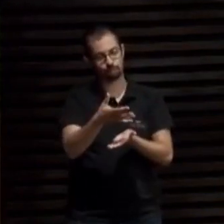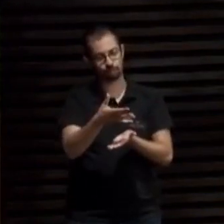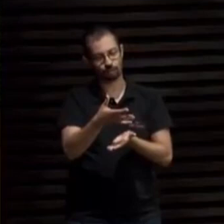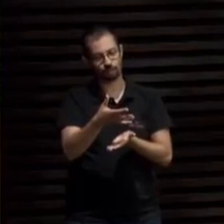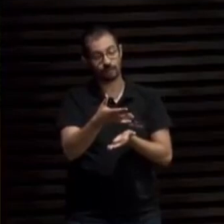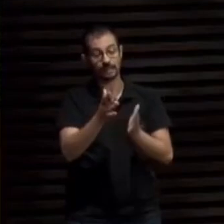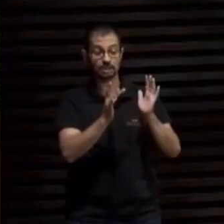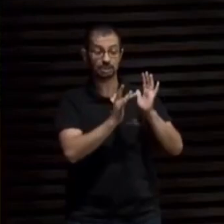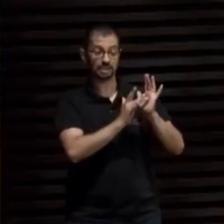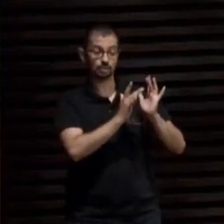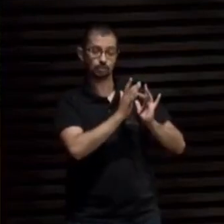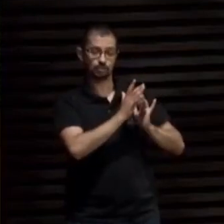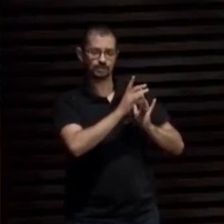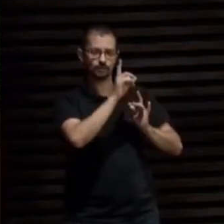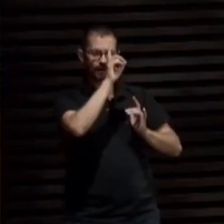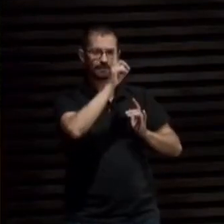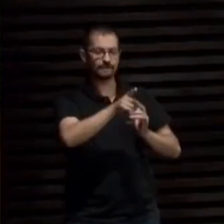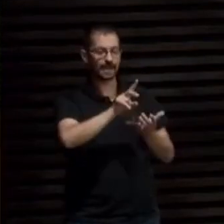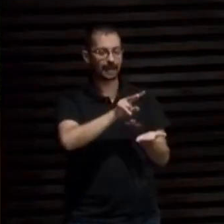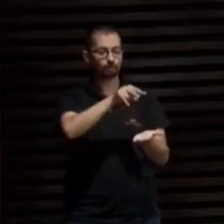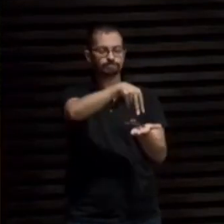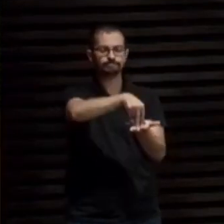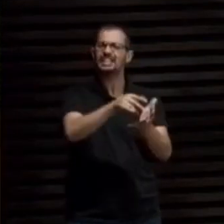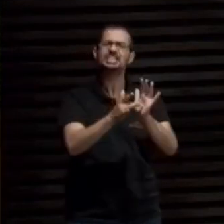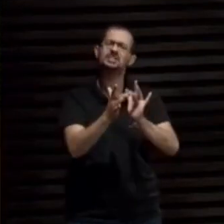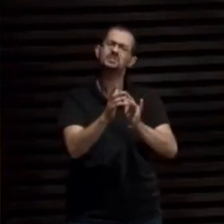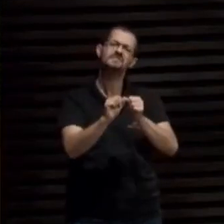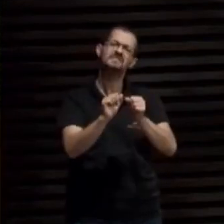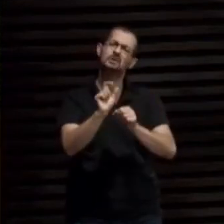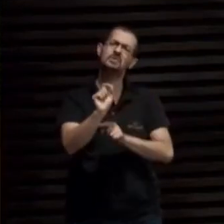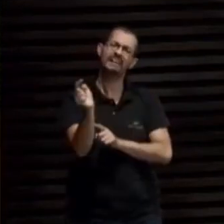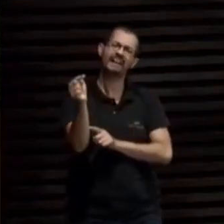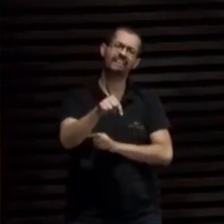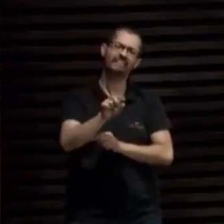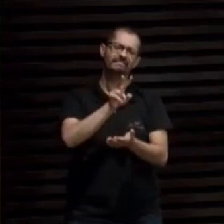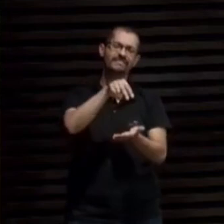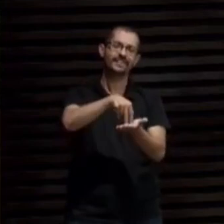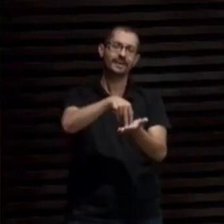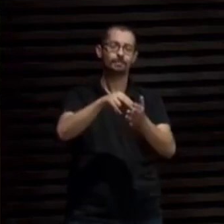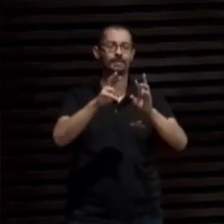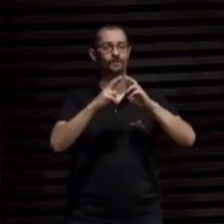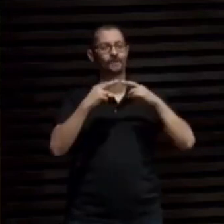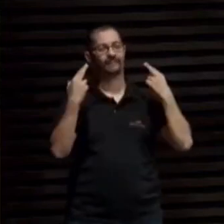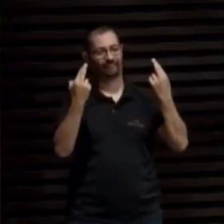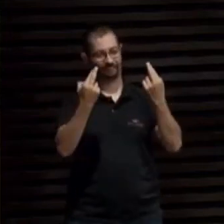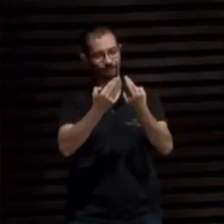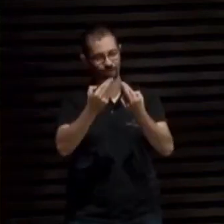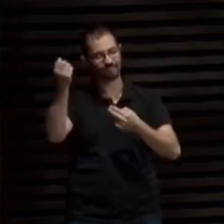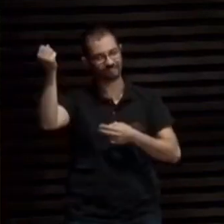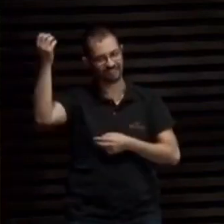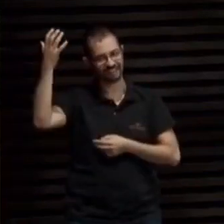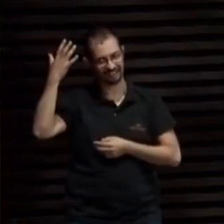Jesus foi enviado para estabelecer um reino, que é o reino da graça. A gente tem que dar